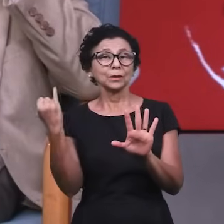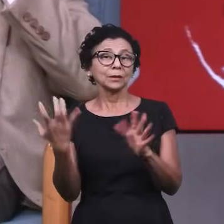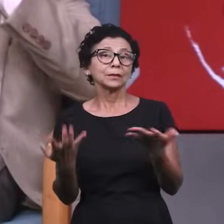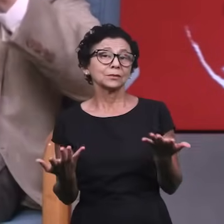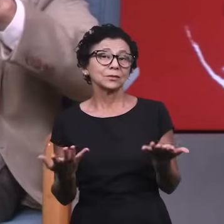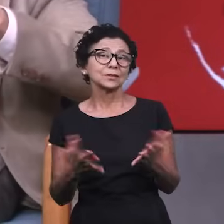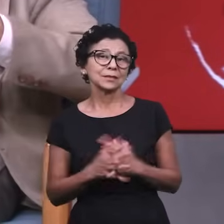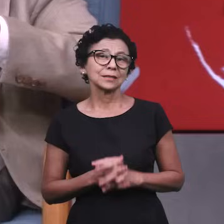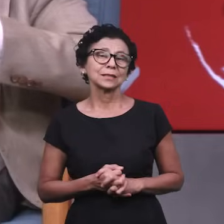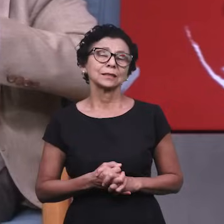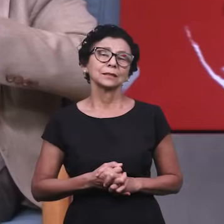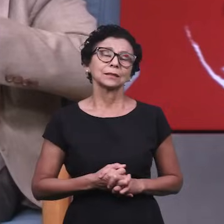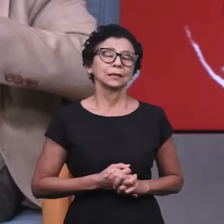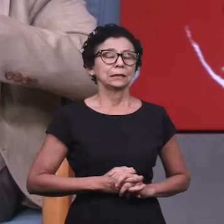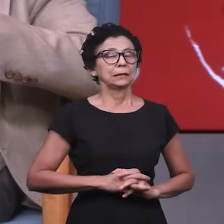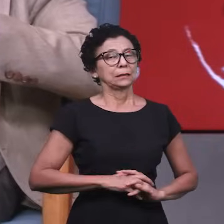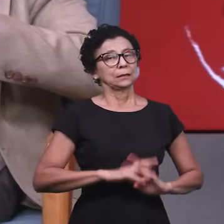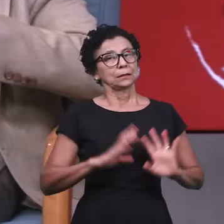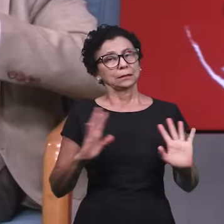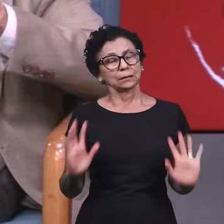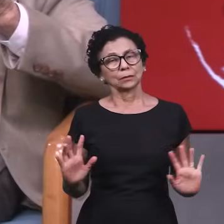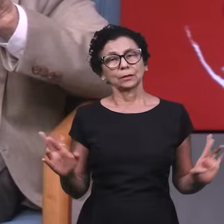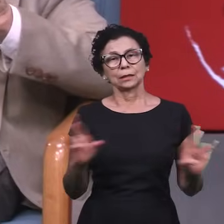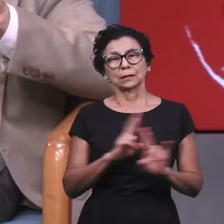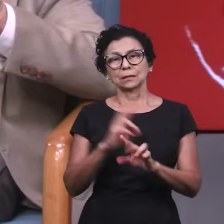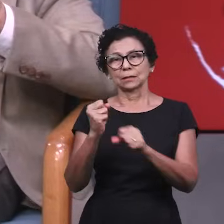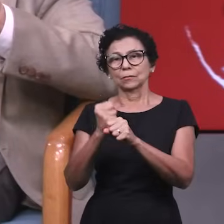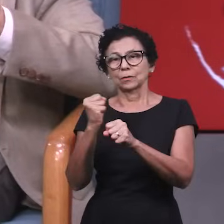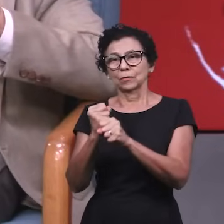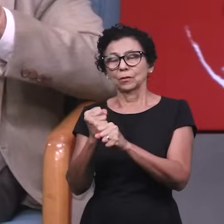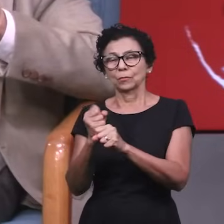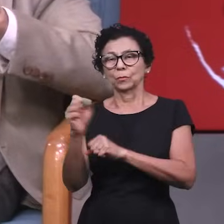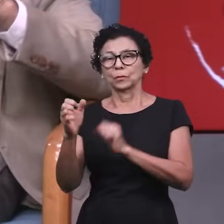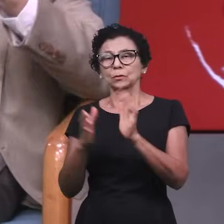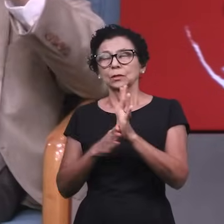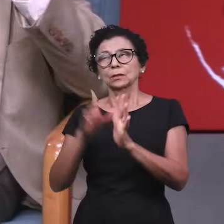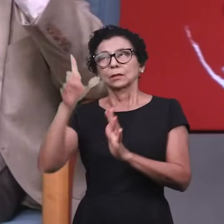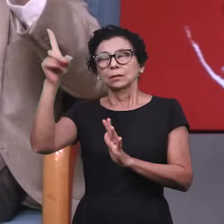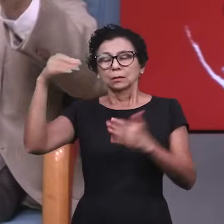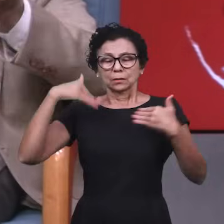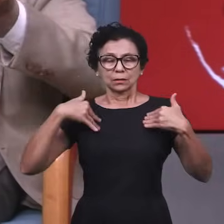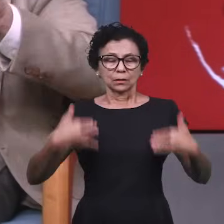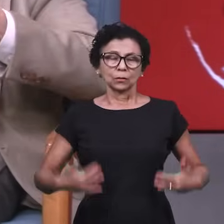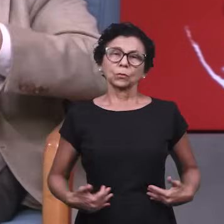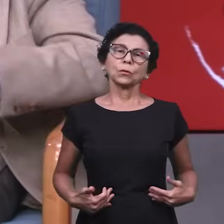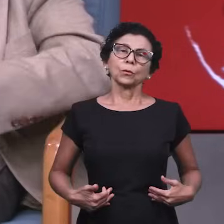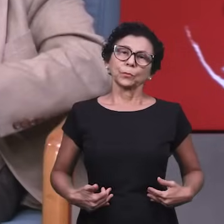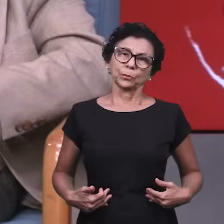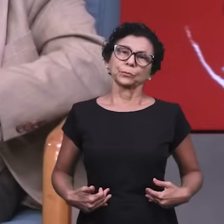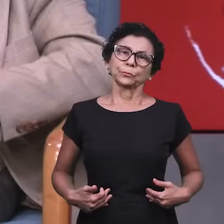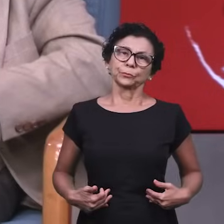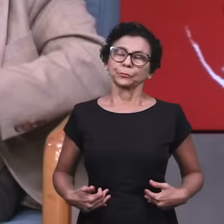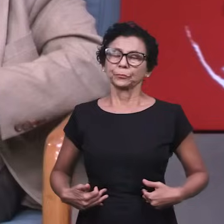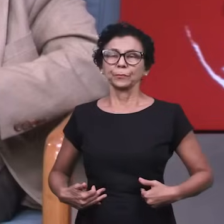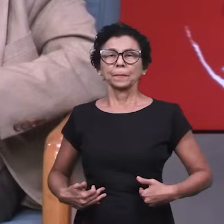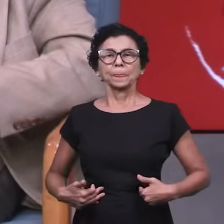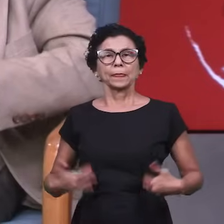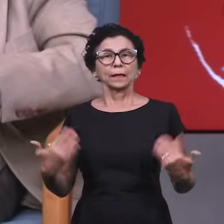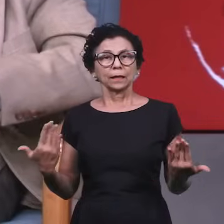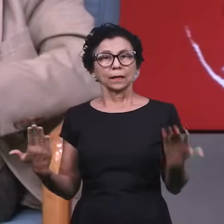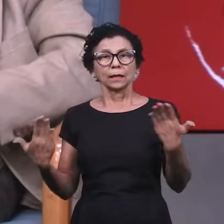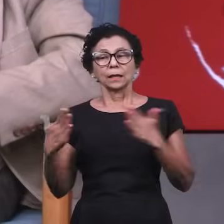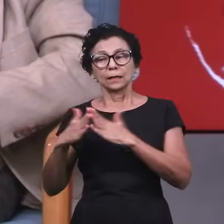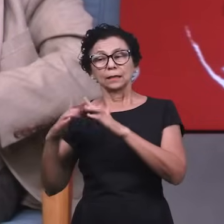Deus, nós estamos falando de corpo. Se nós estamos falando de corpo, então os ministérios eles se completam no